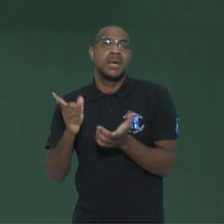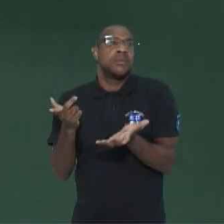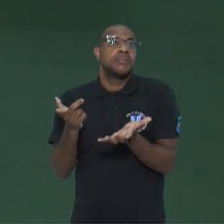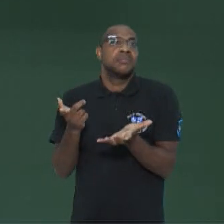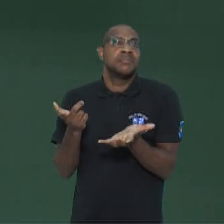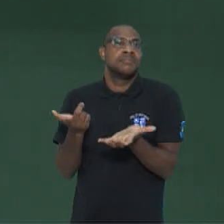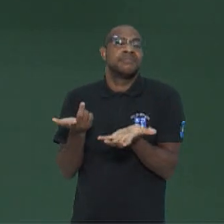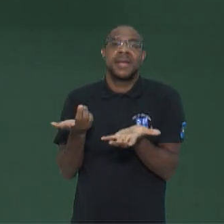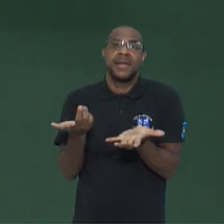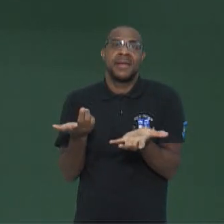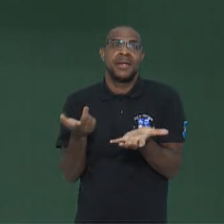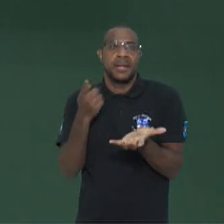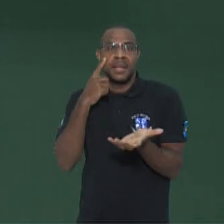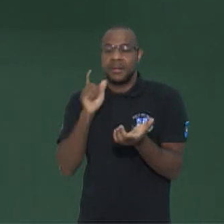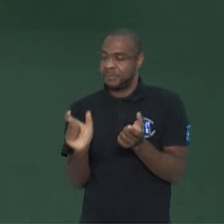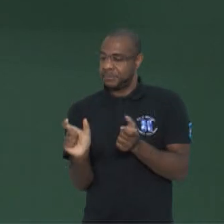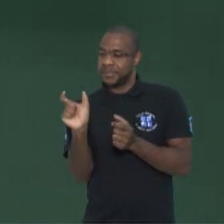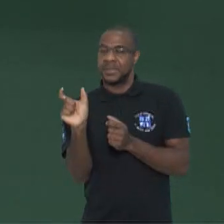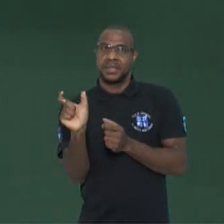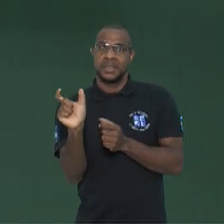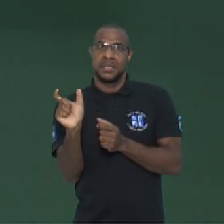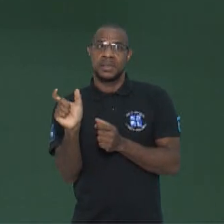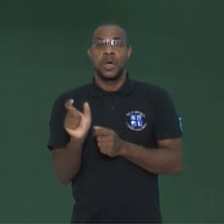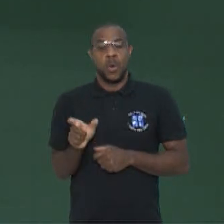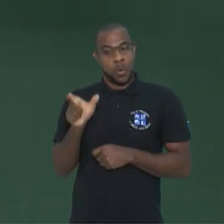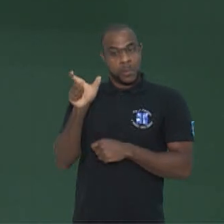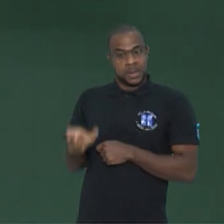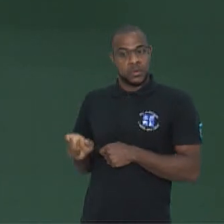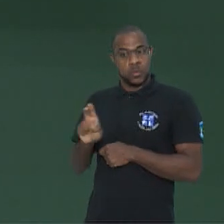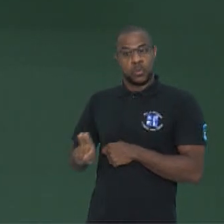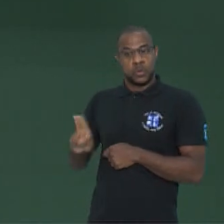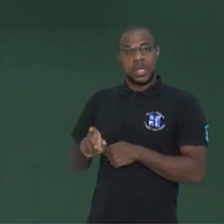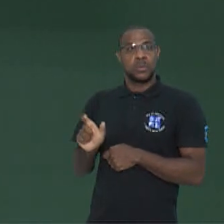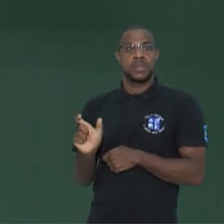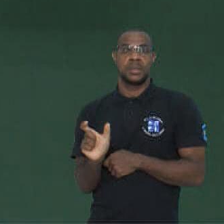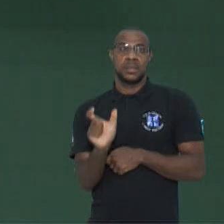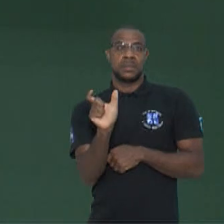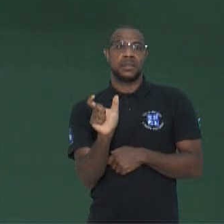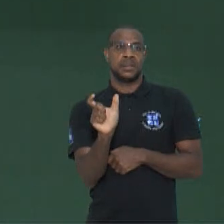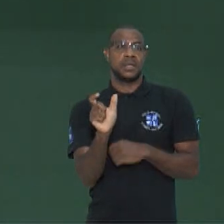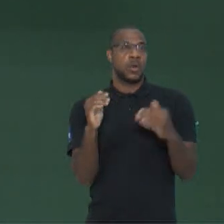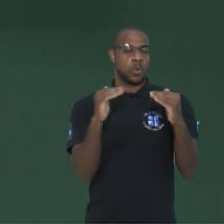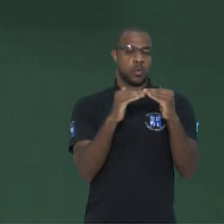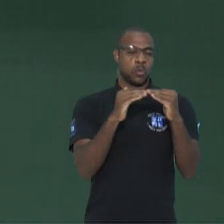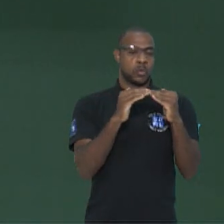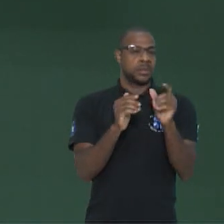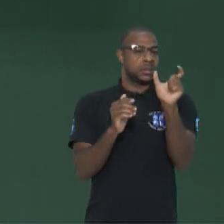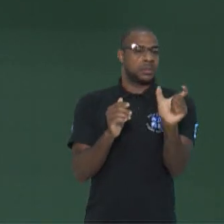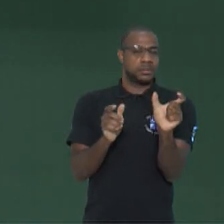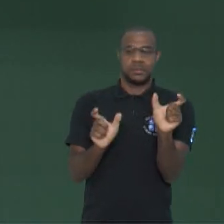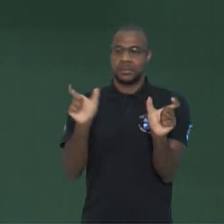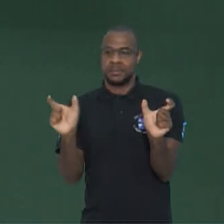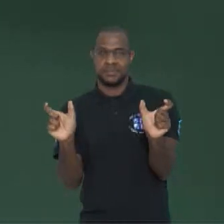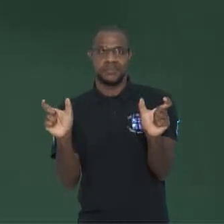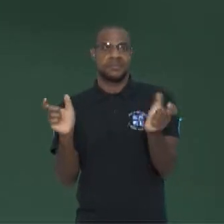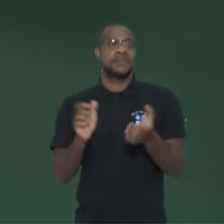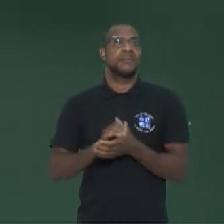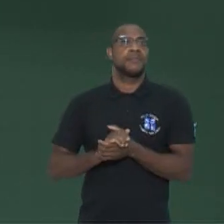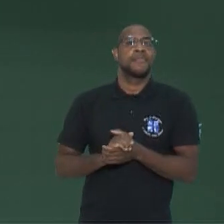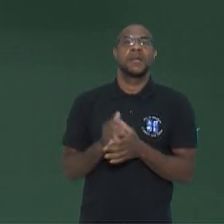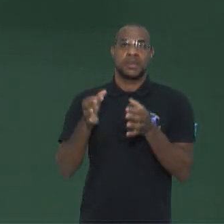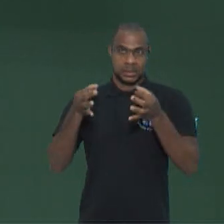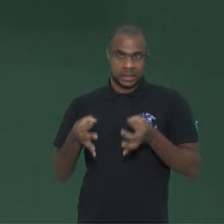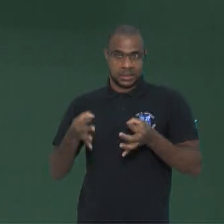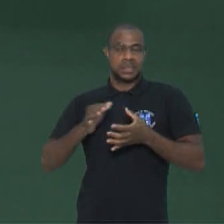caso, o personagem resolveu usar no singular mesmo, concordando com maioria. Então, tá